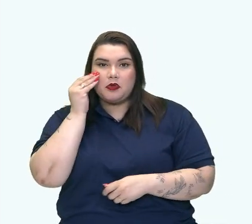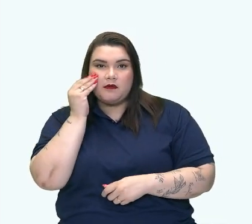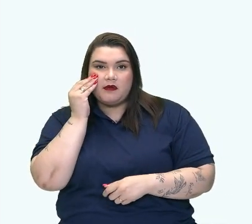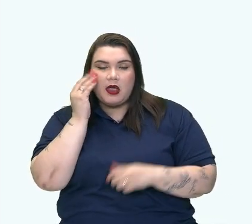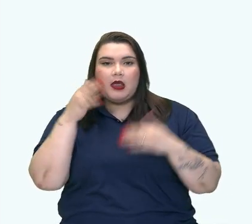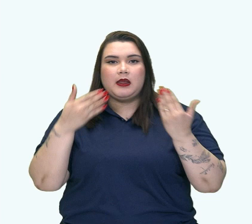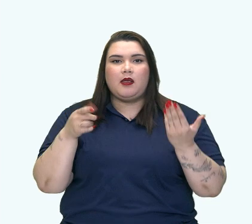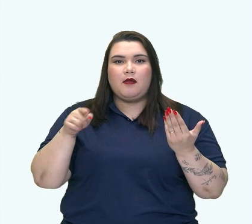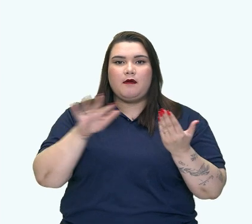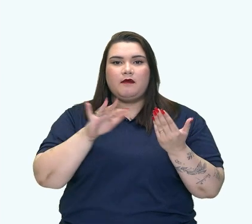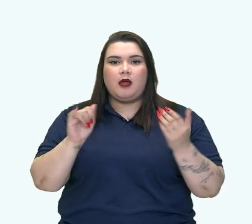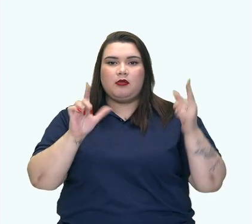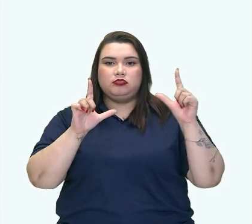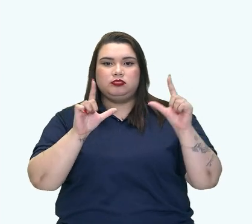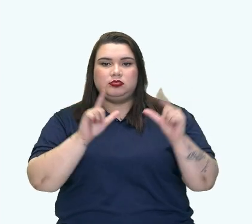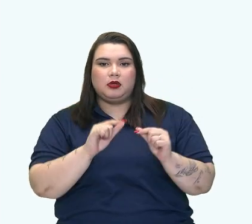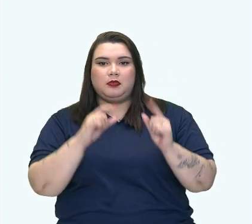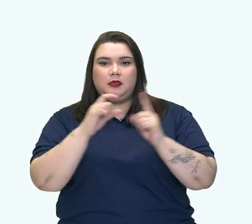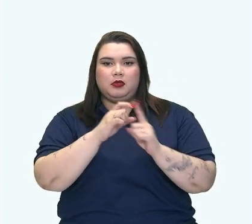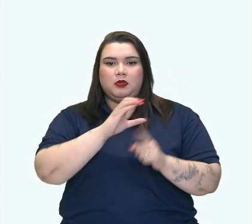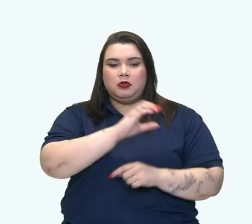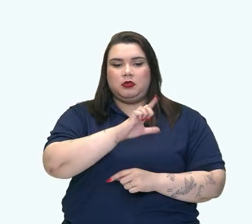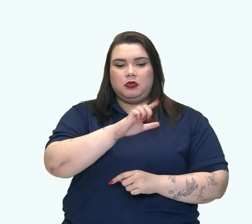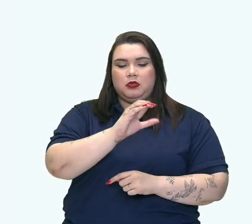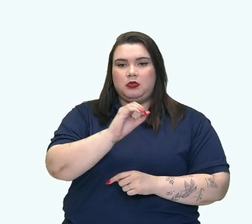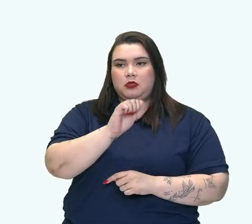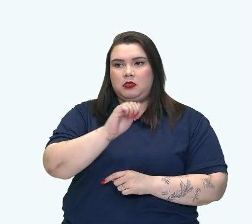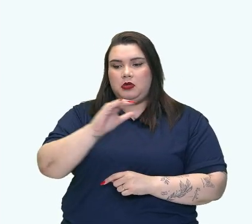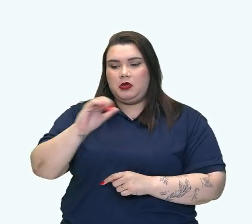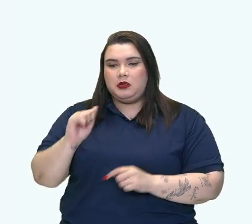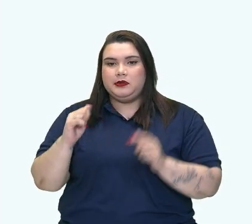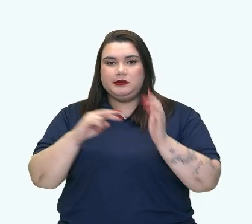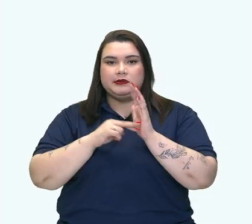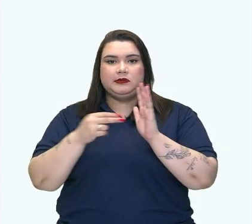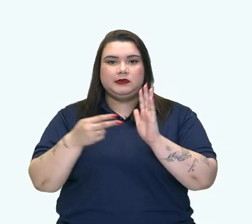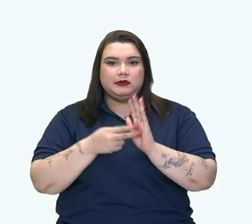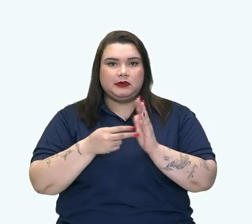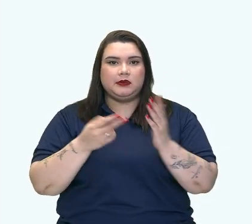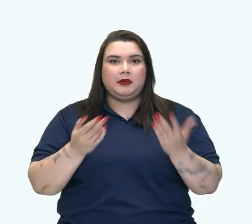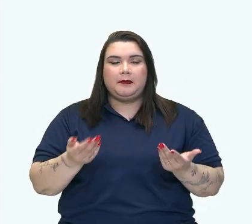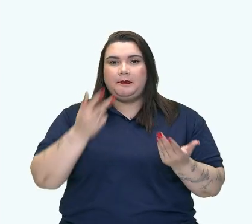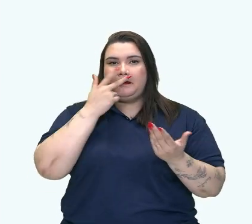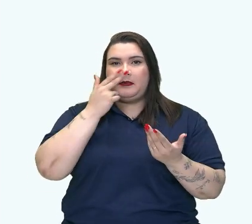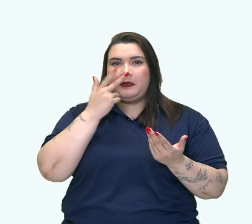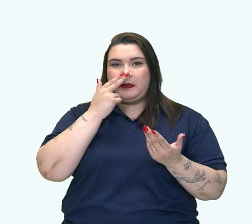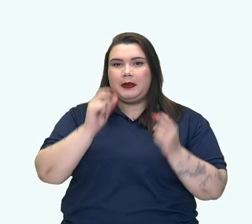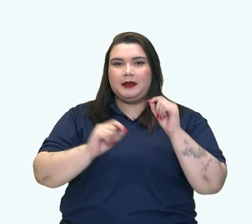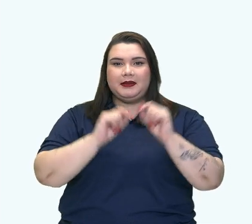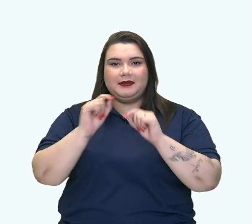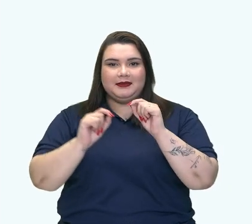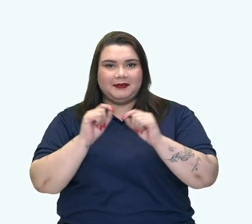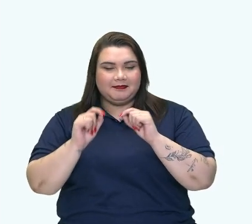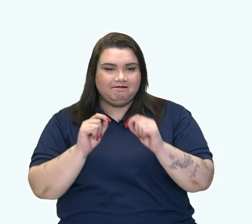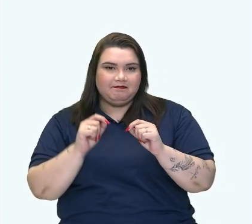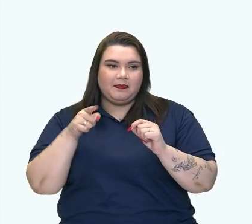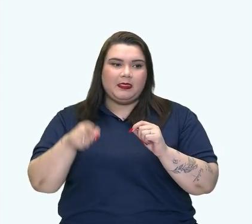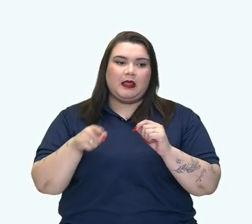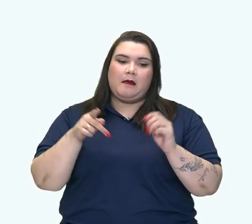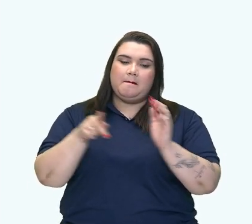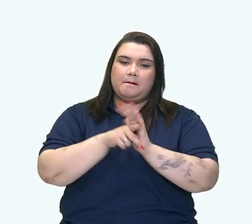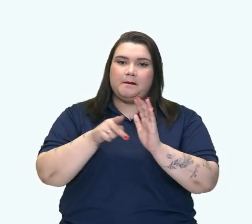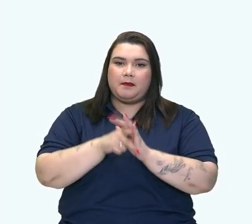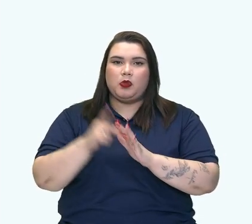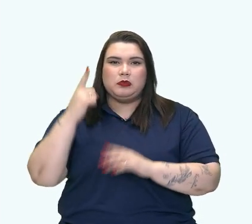vai reduzindo a palavra cloaca, né? Algo que tem até um tom, uma sonoridade um